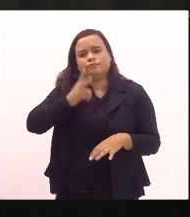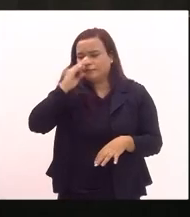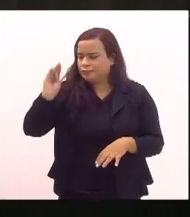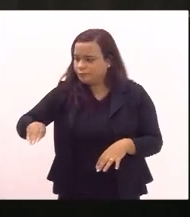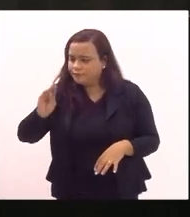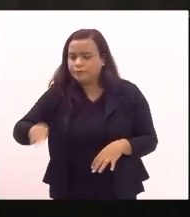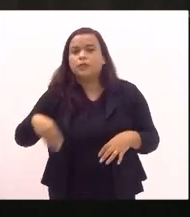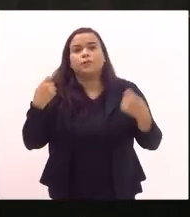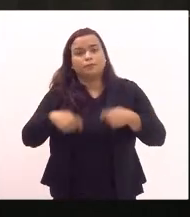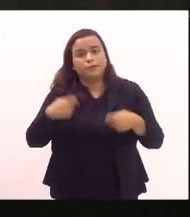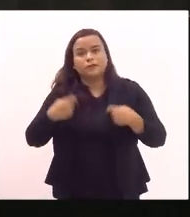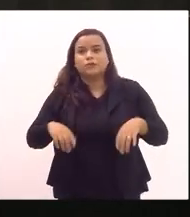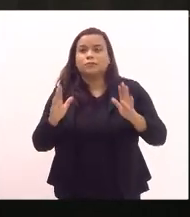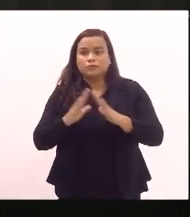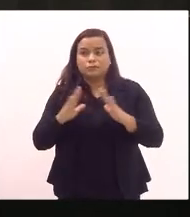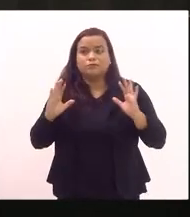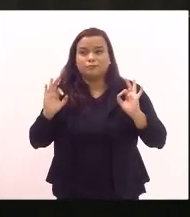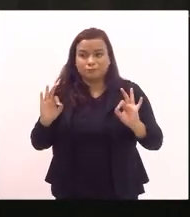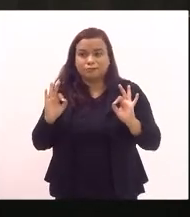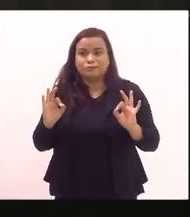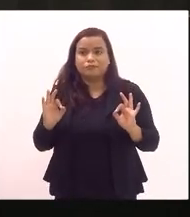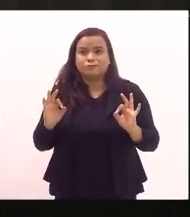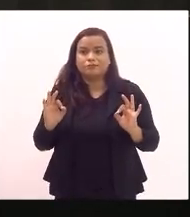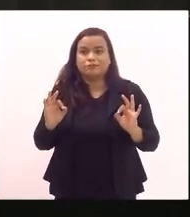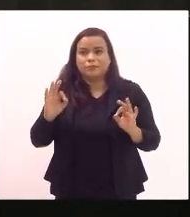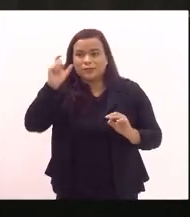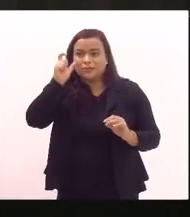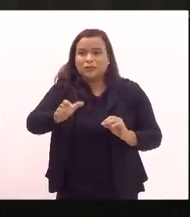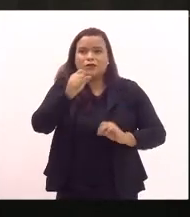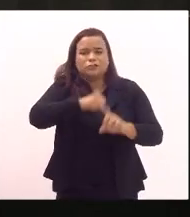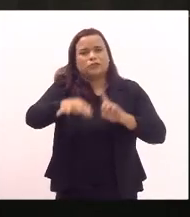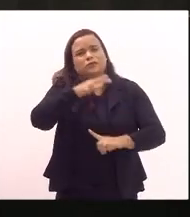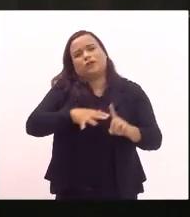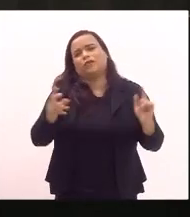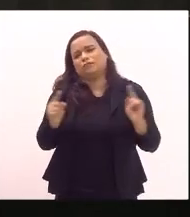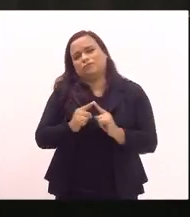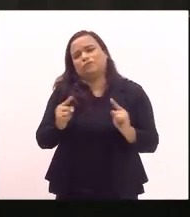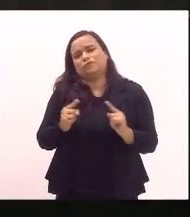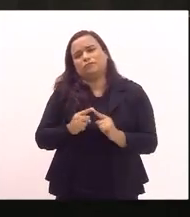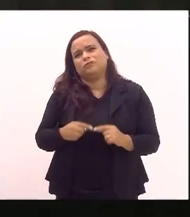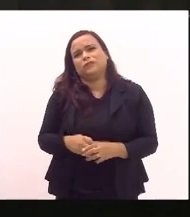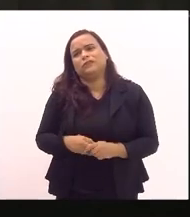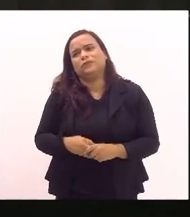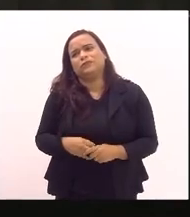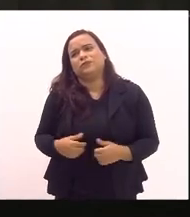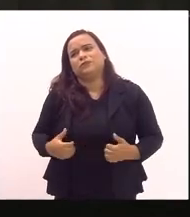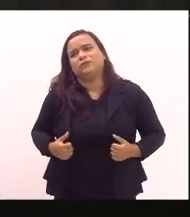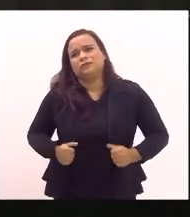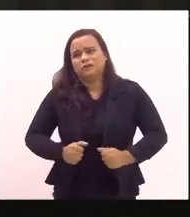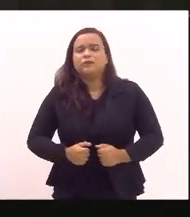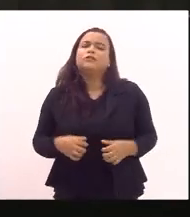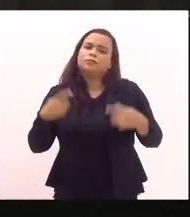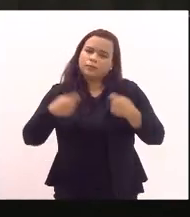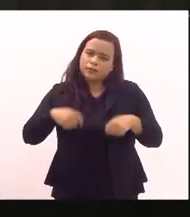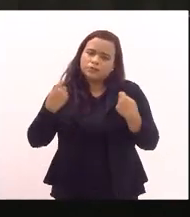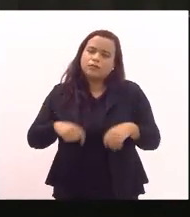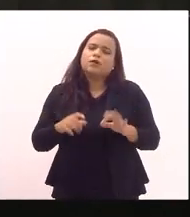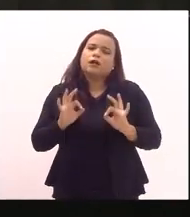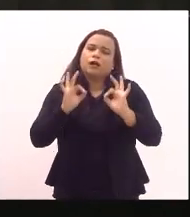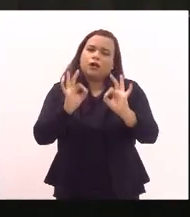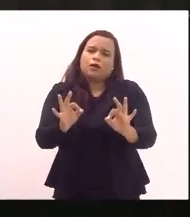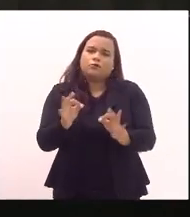Precisa de habitação de especial habilitação especial interesse social precisa ainda de